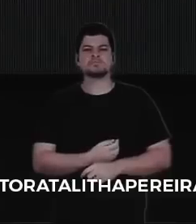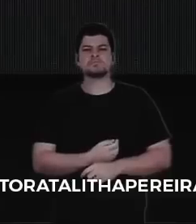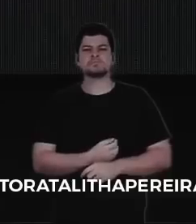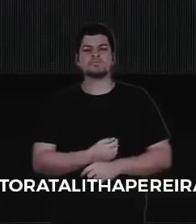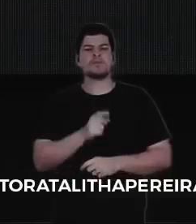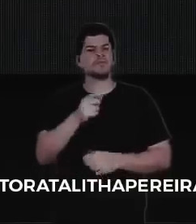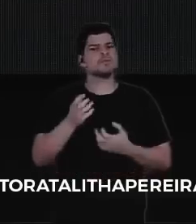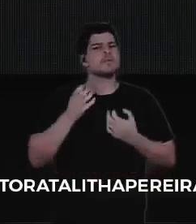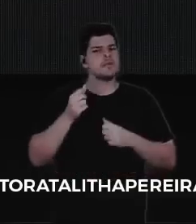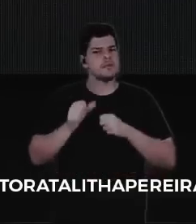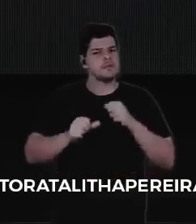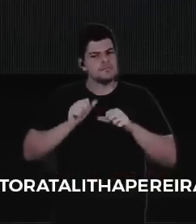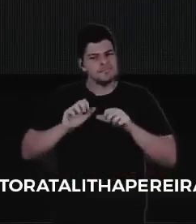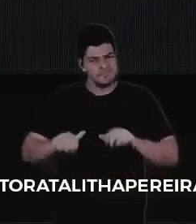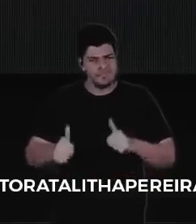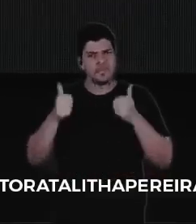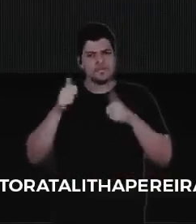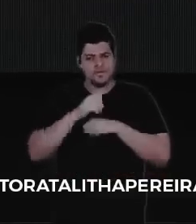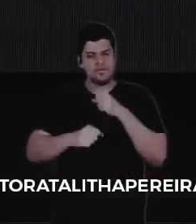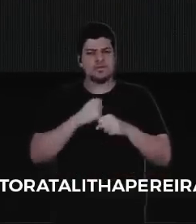Você quer melhorar ainda esse ano?